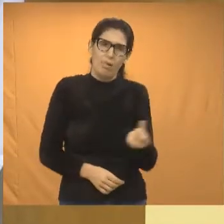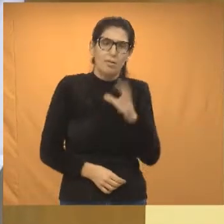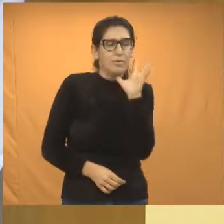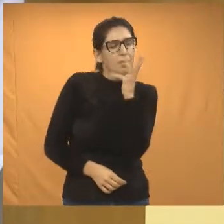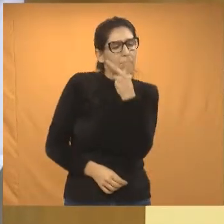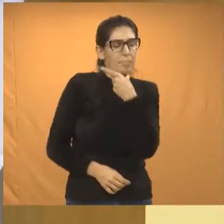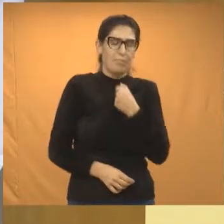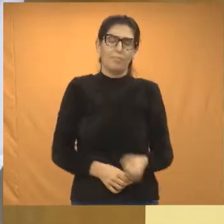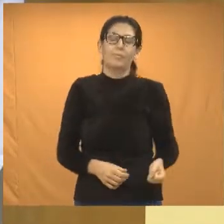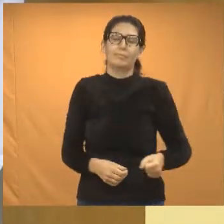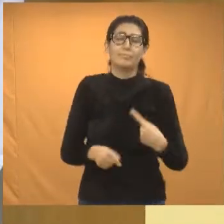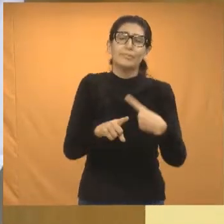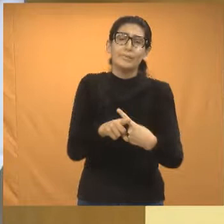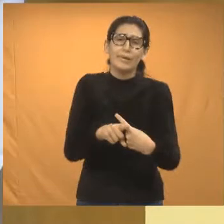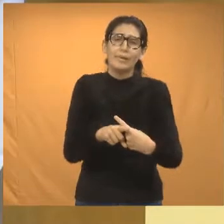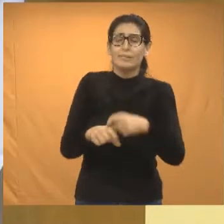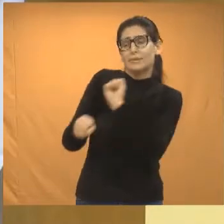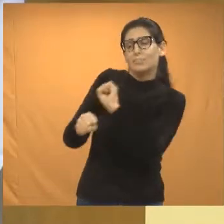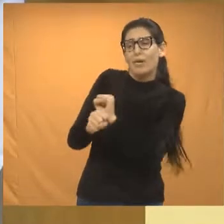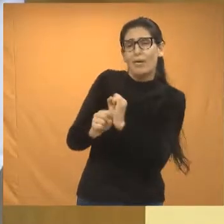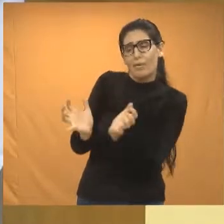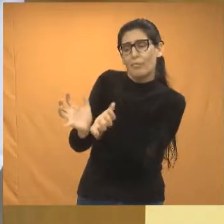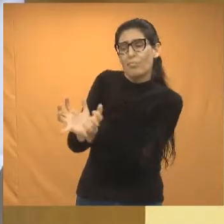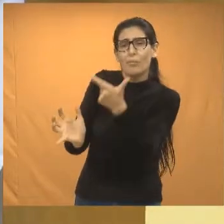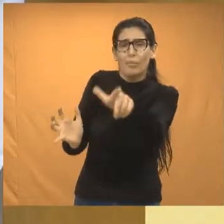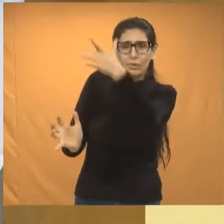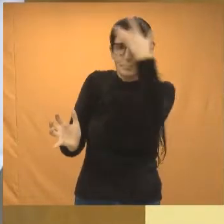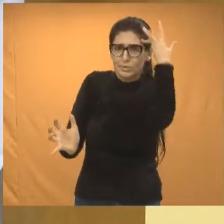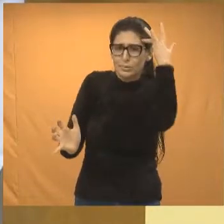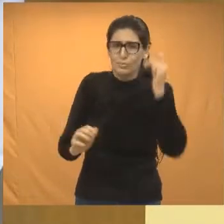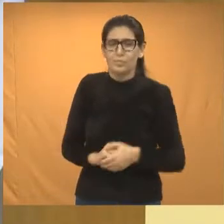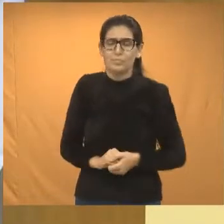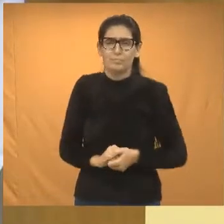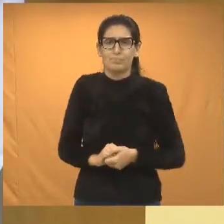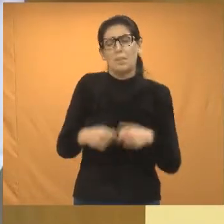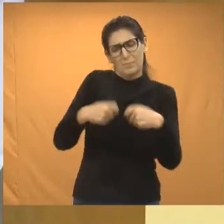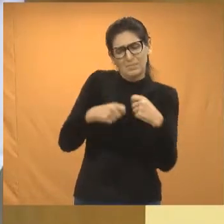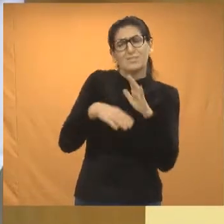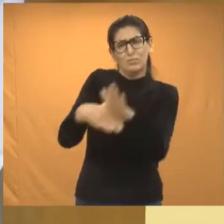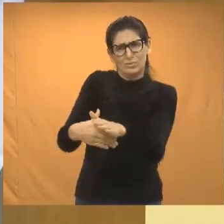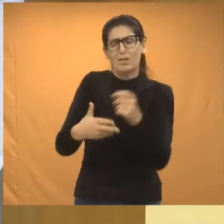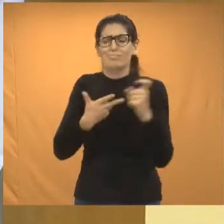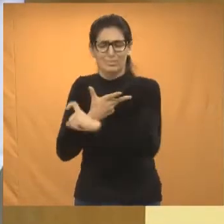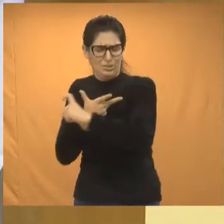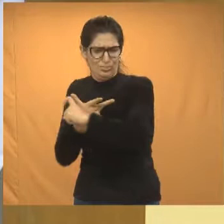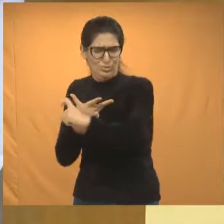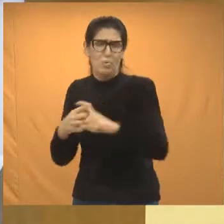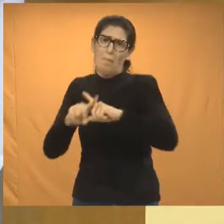público. Vai agilizar muito o executivo, sem dúvida nenhuma. Mas que nós